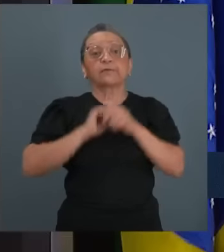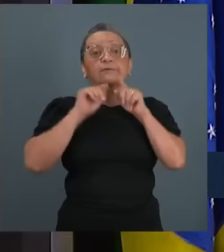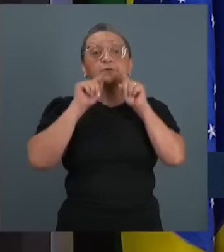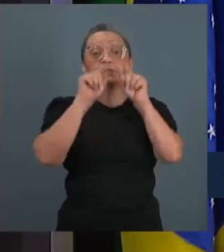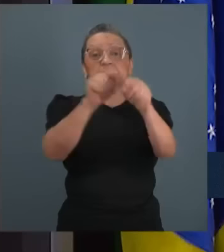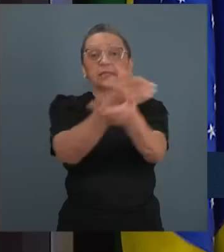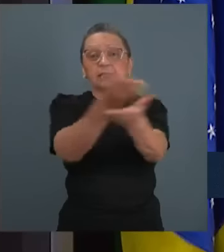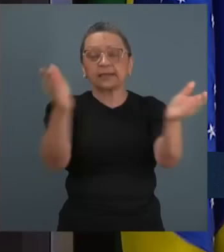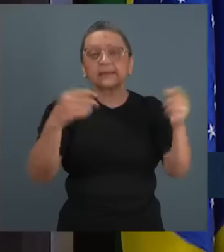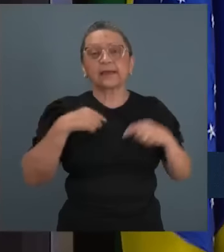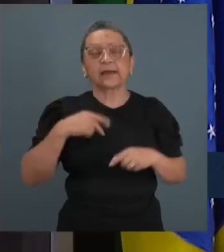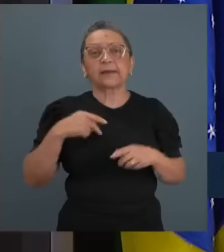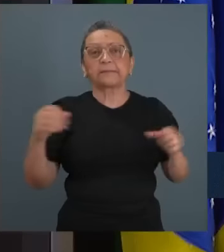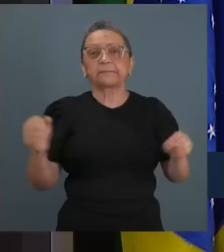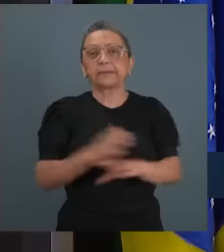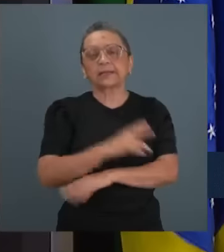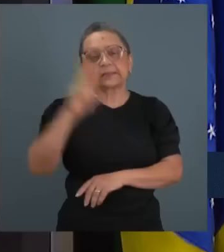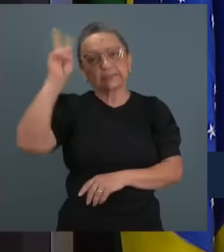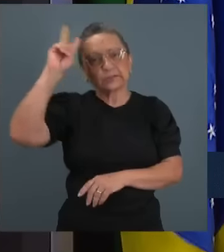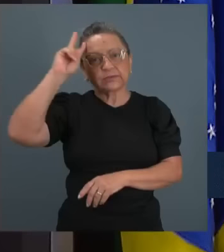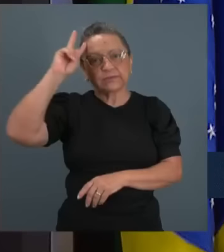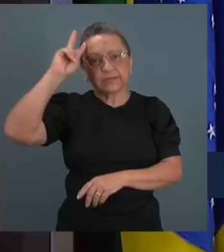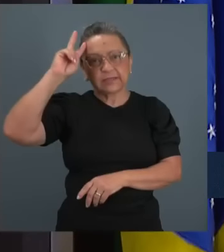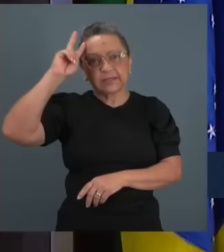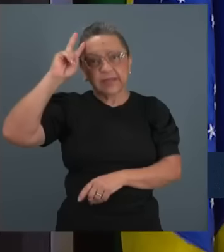que está em plena segunda-feira,